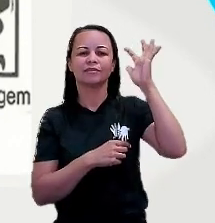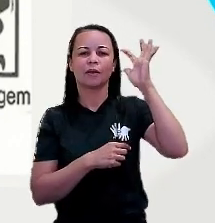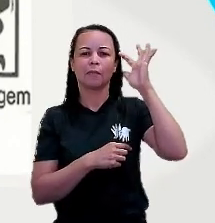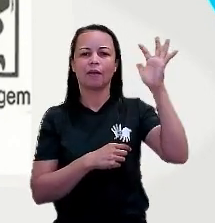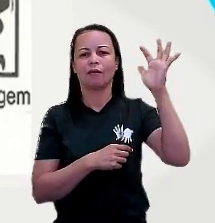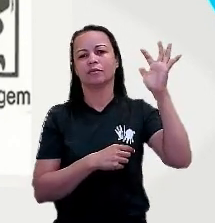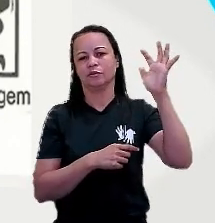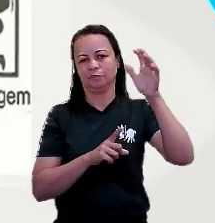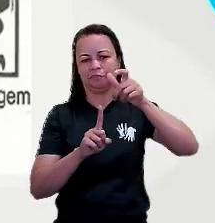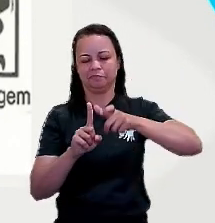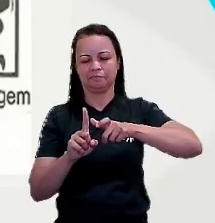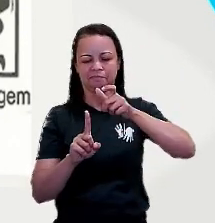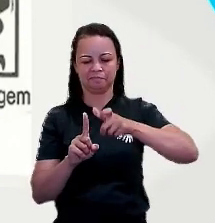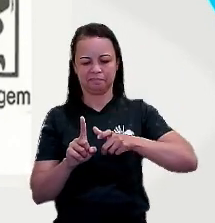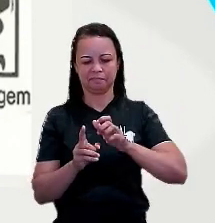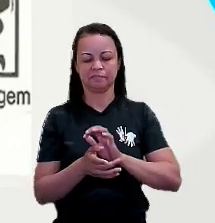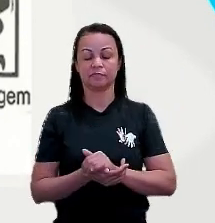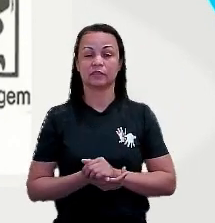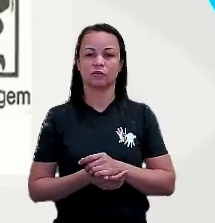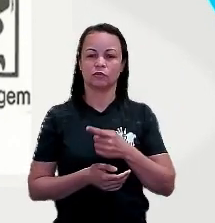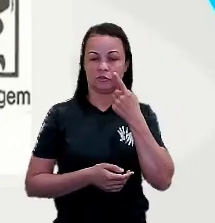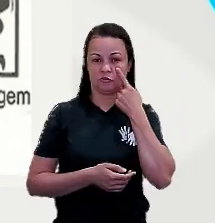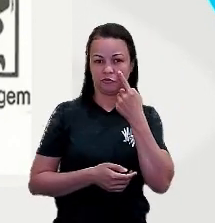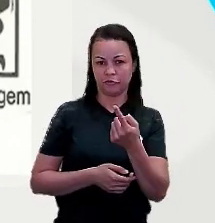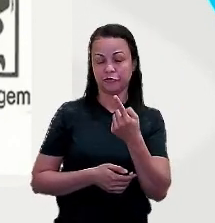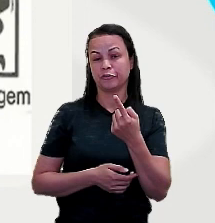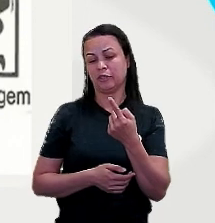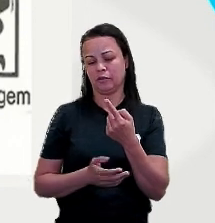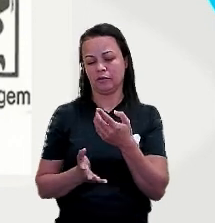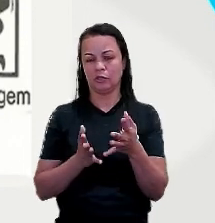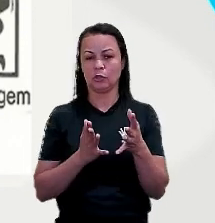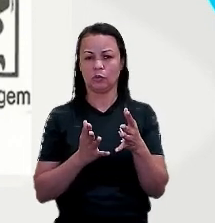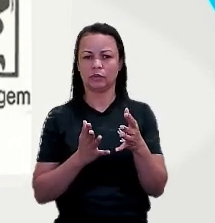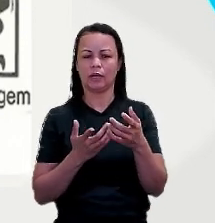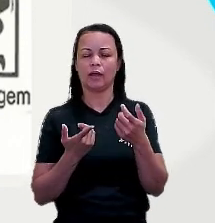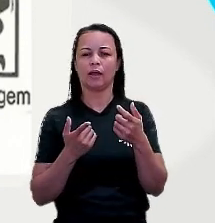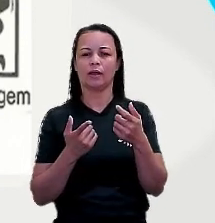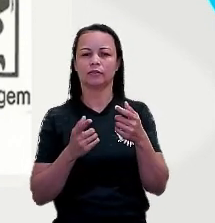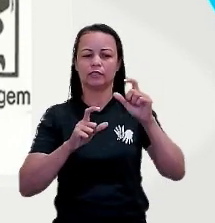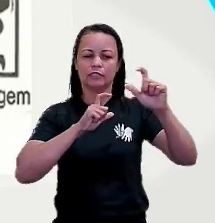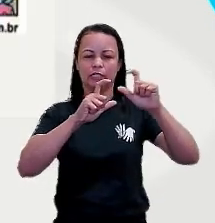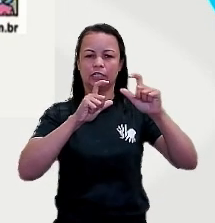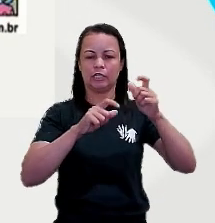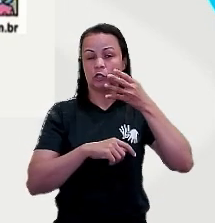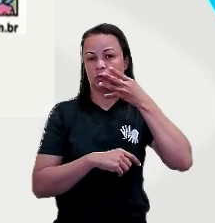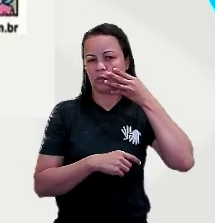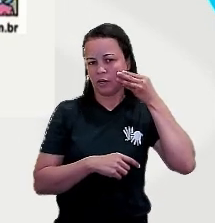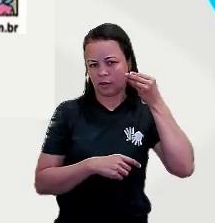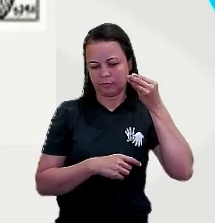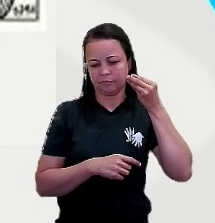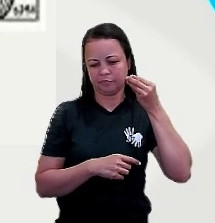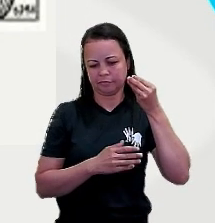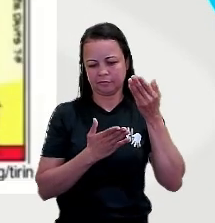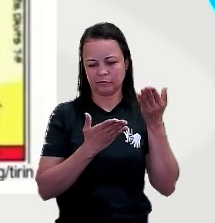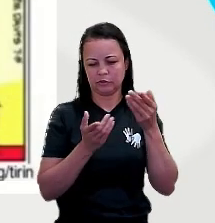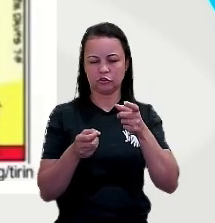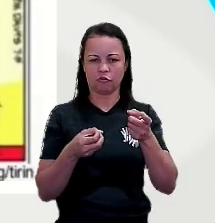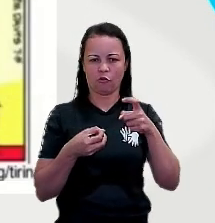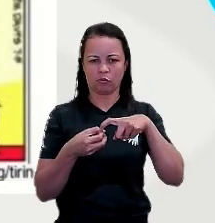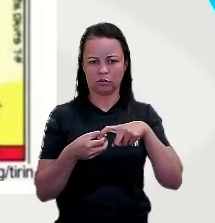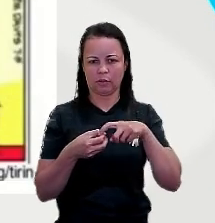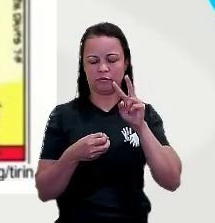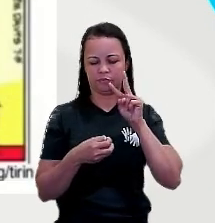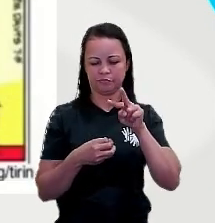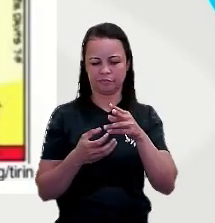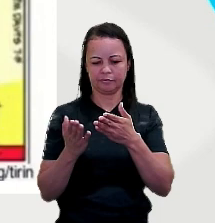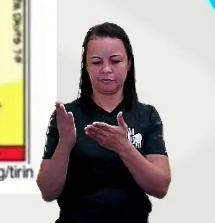personagem, onde a gente viu esse balão lá na tirinha do Garfield. O Garfield aqui, ó, deixa eu voltar só um